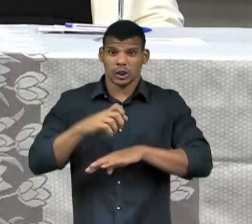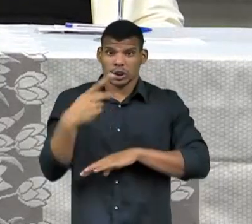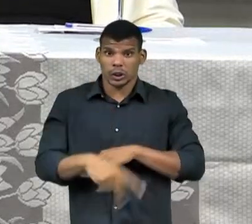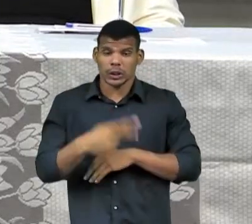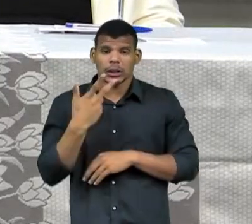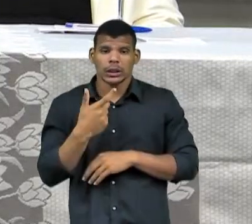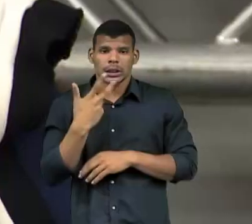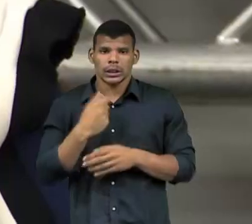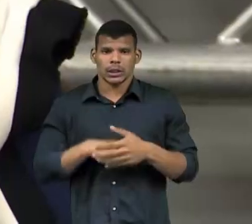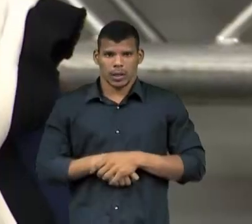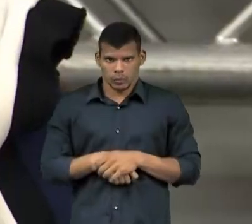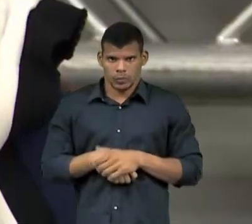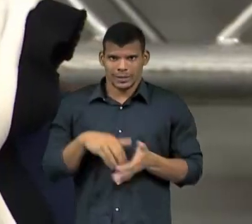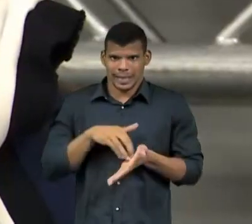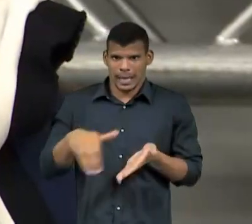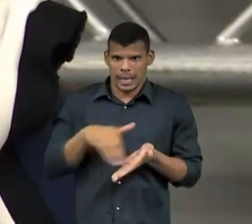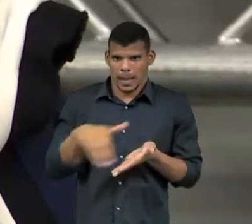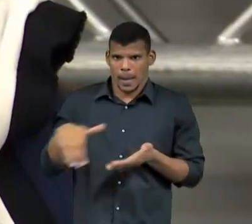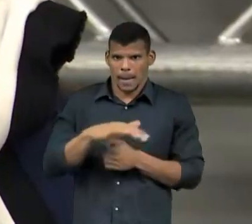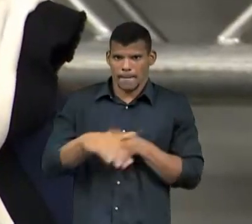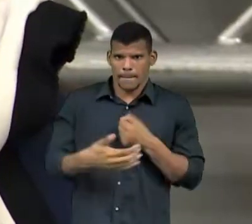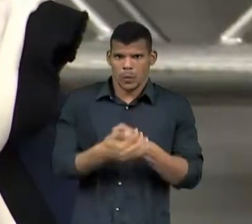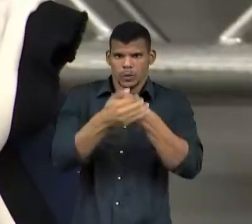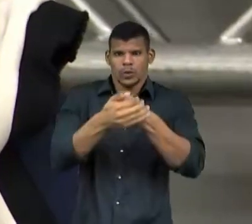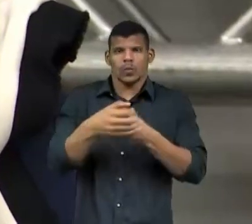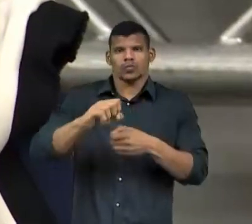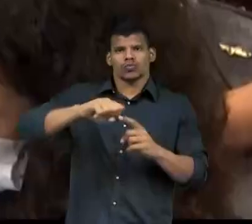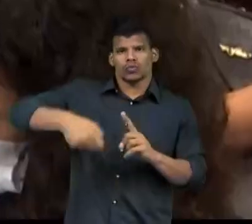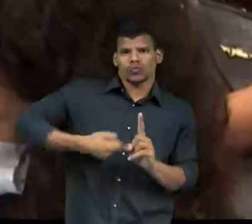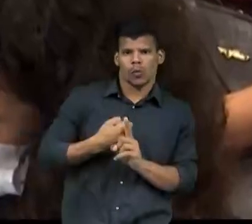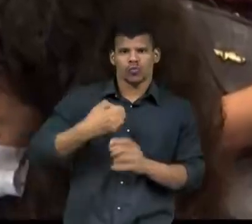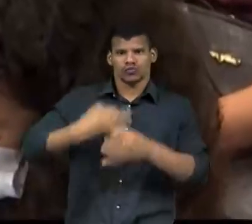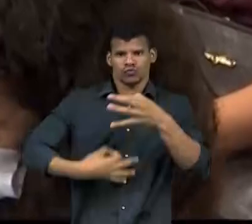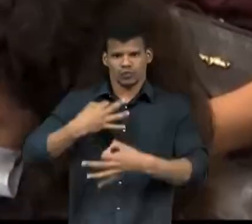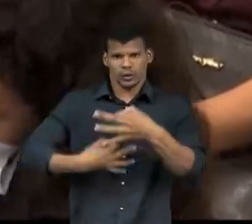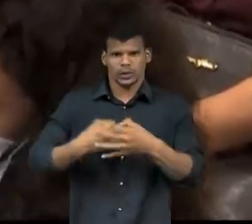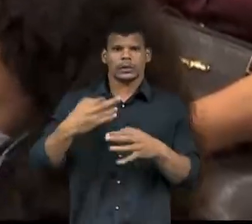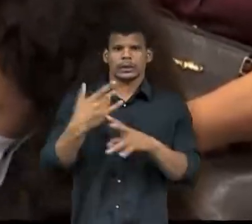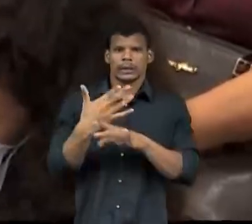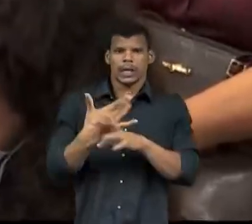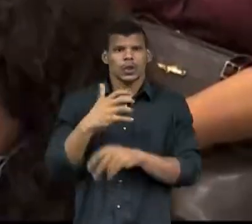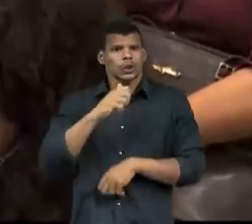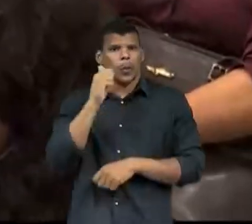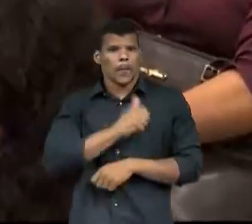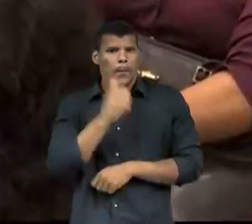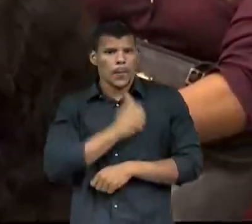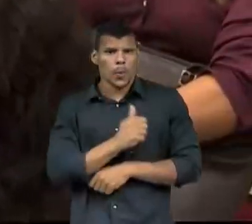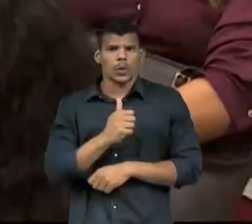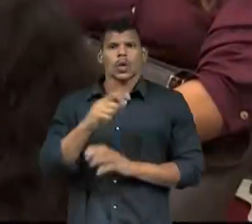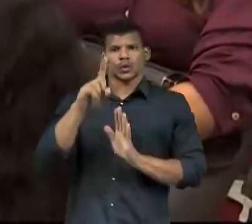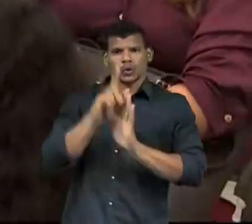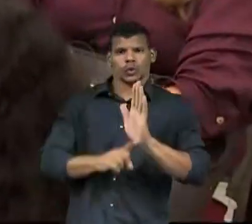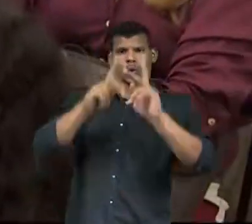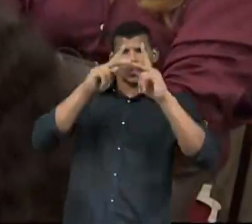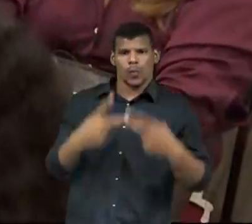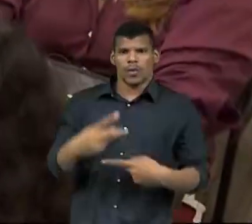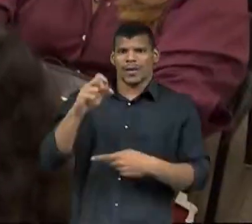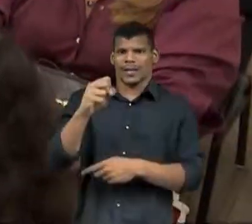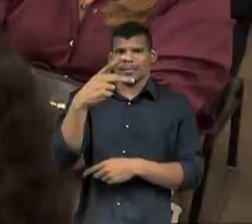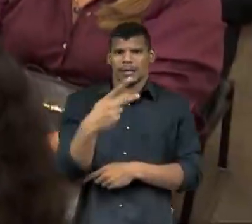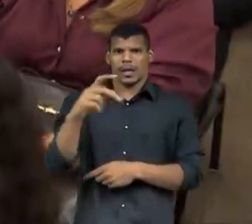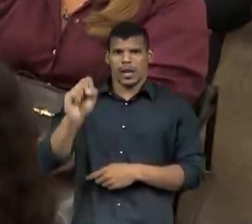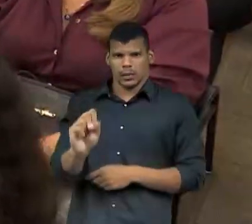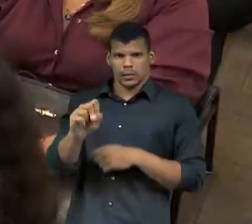Proteção Social, Justiça, Cidadania, Mulheres e Direitos Humanos, SPS, e pelo Programa